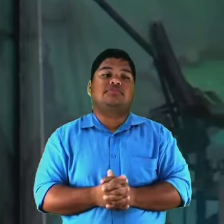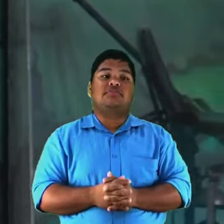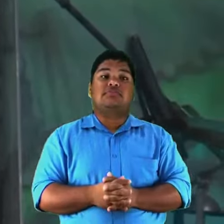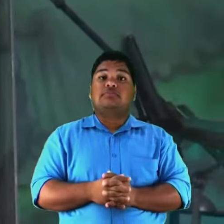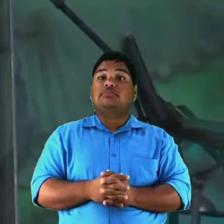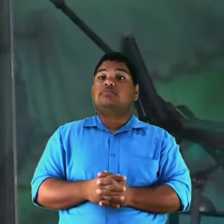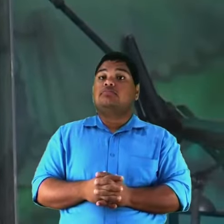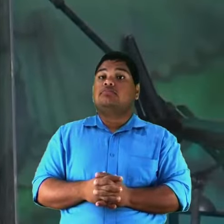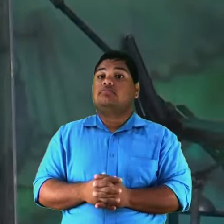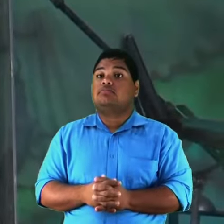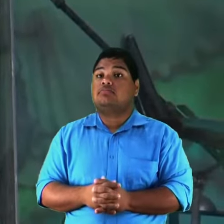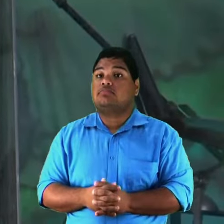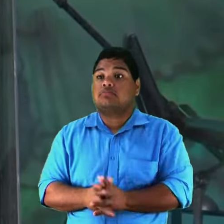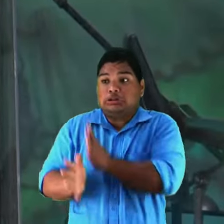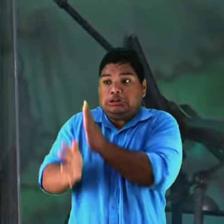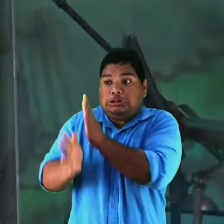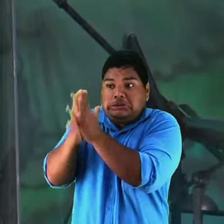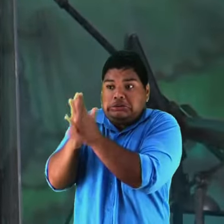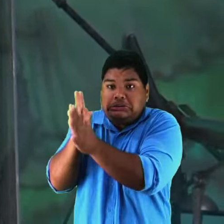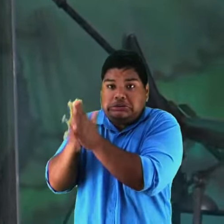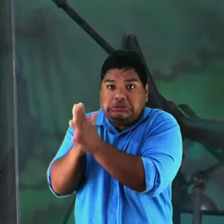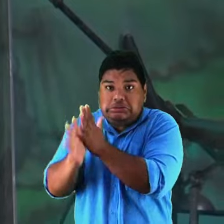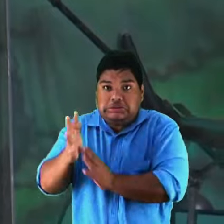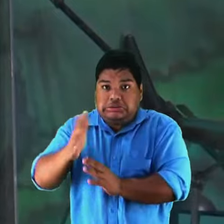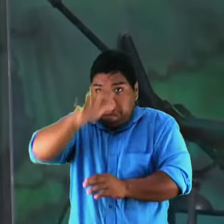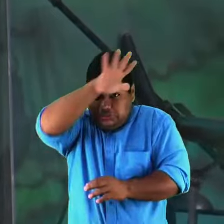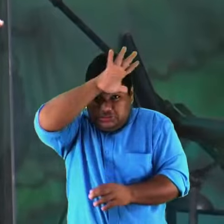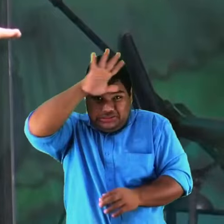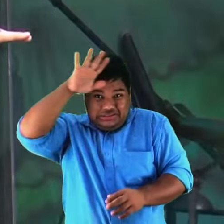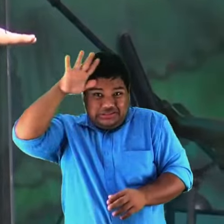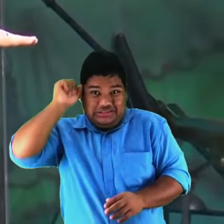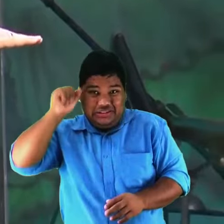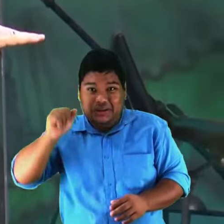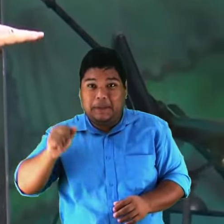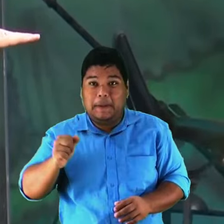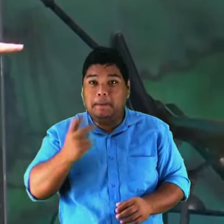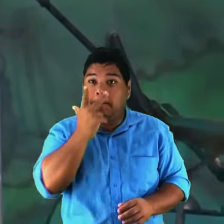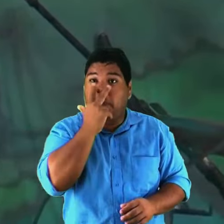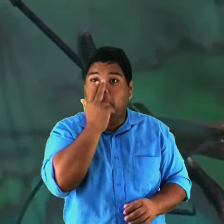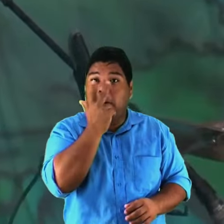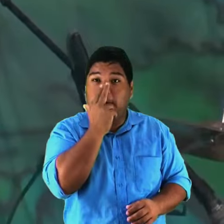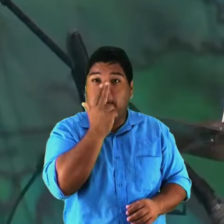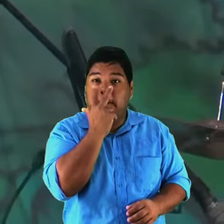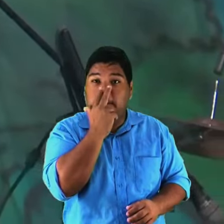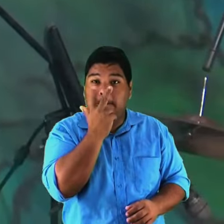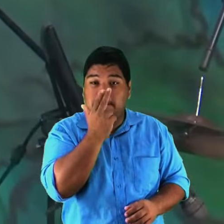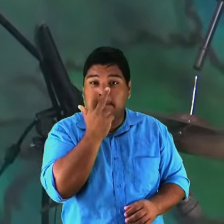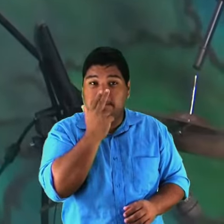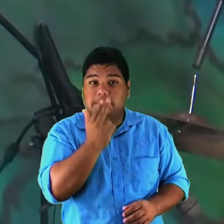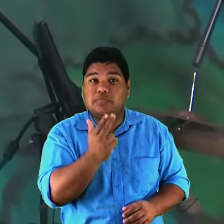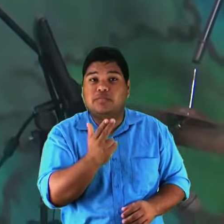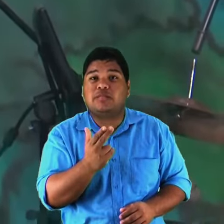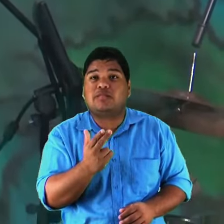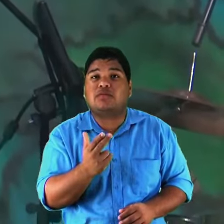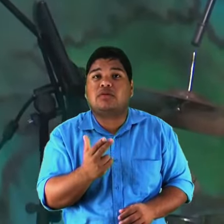Gente, o centro da cidade de Manaus parecia o centro de uma cidade fantasma.